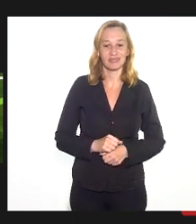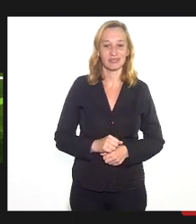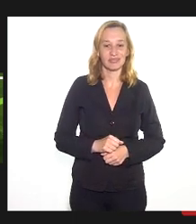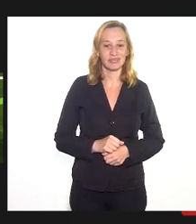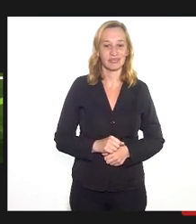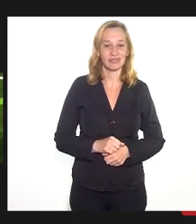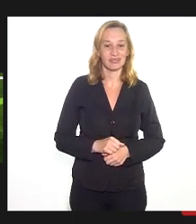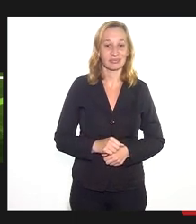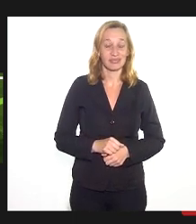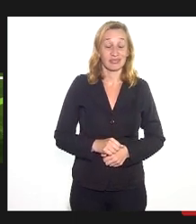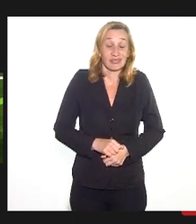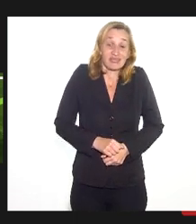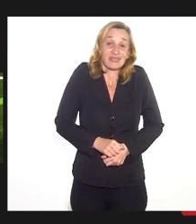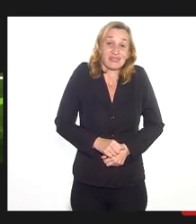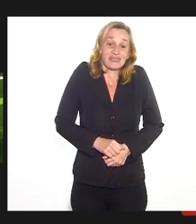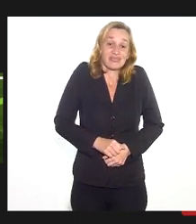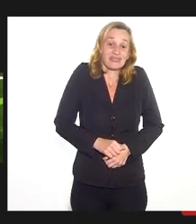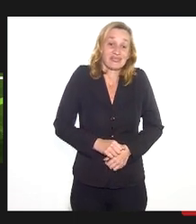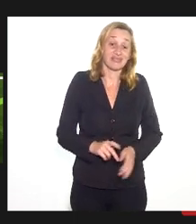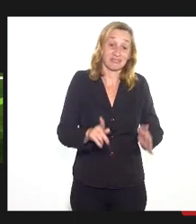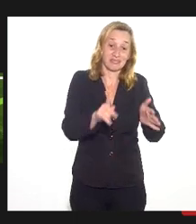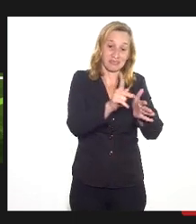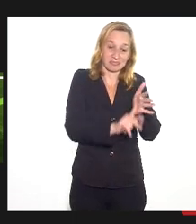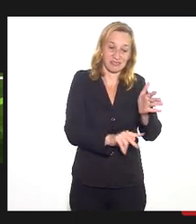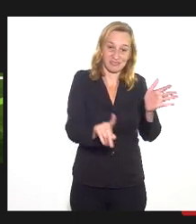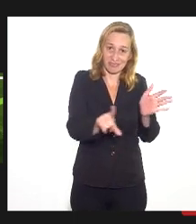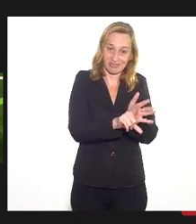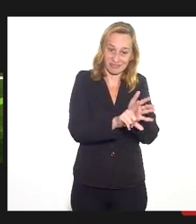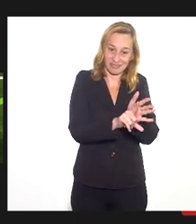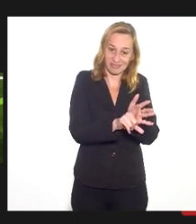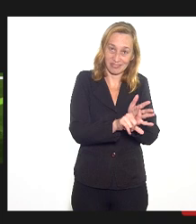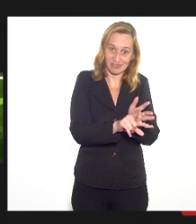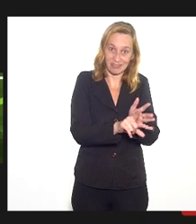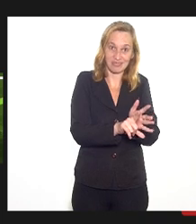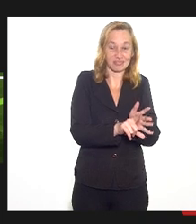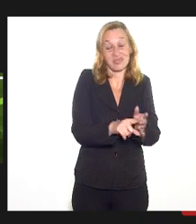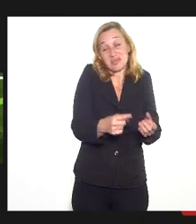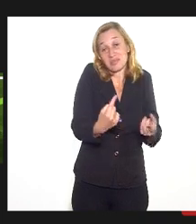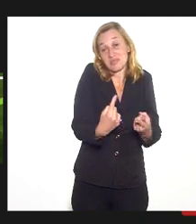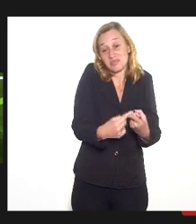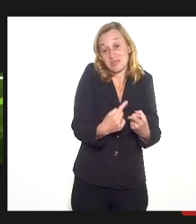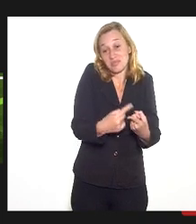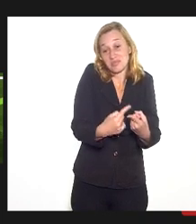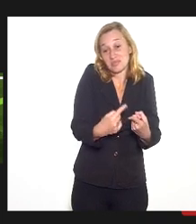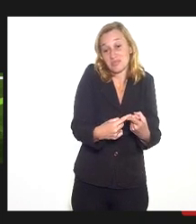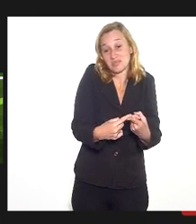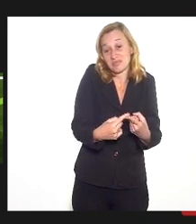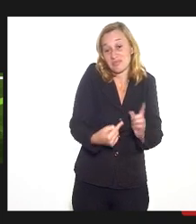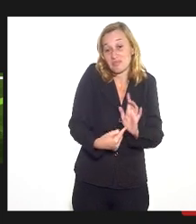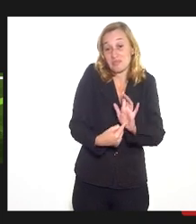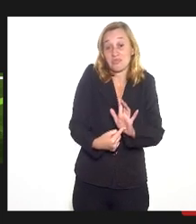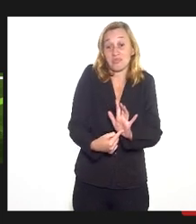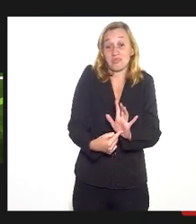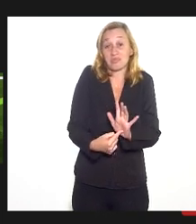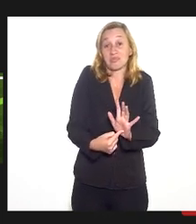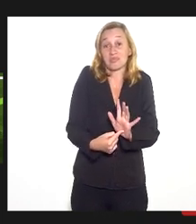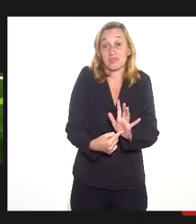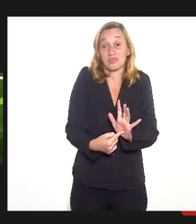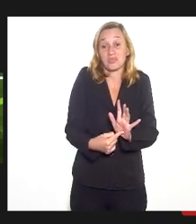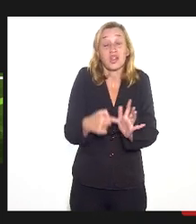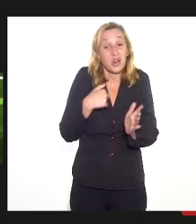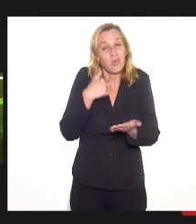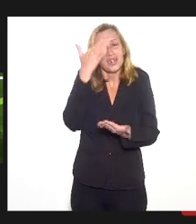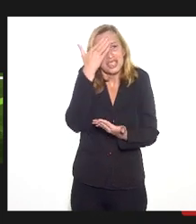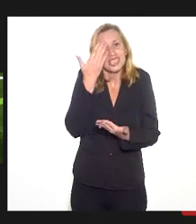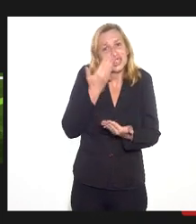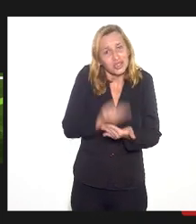muito impactada pelo projeto de lei, porque contempla algo assim que eu